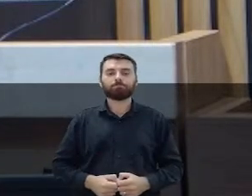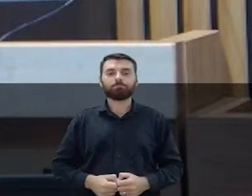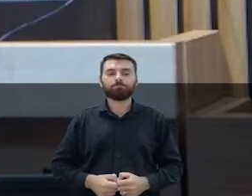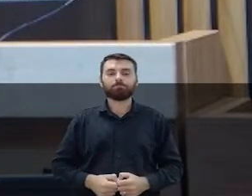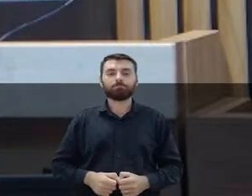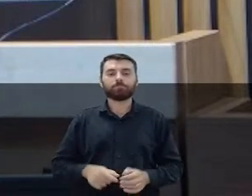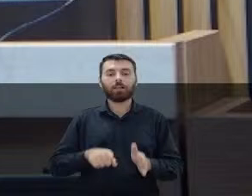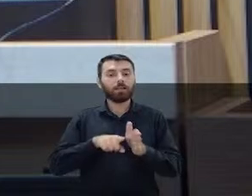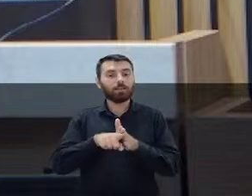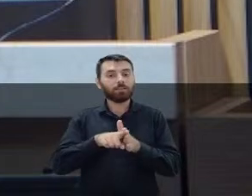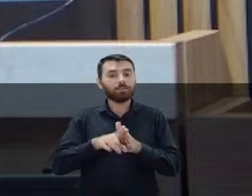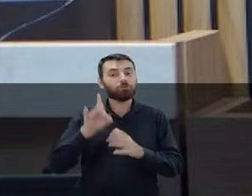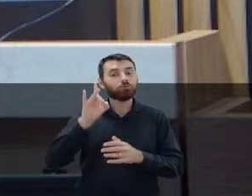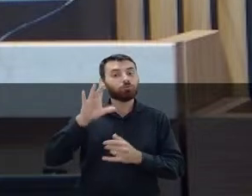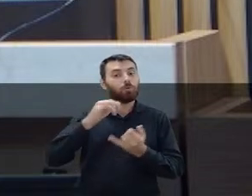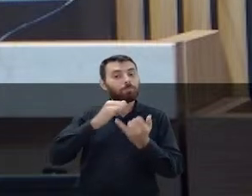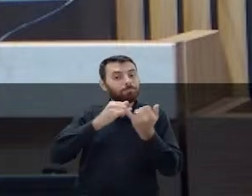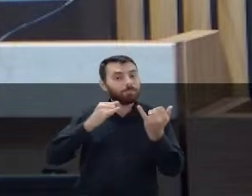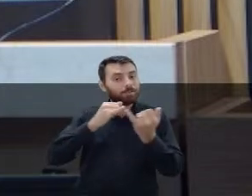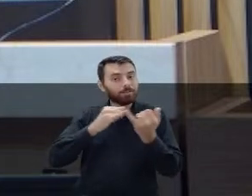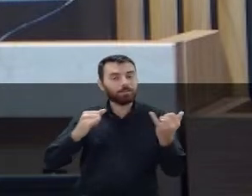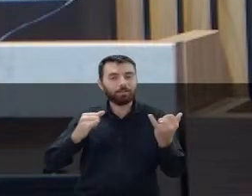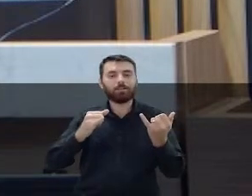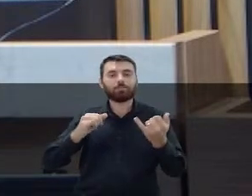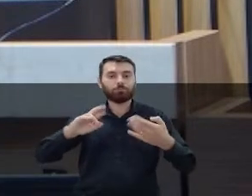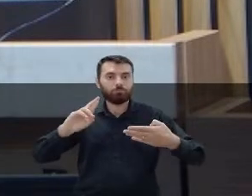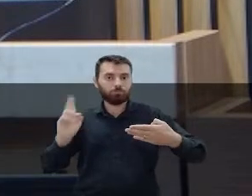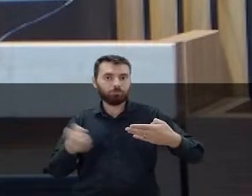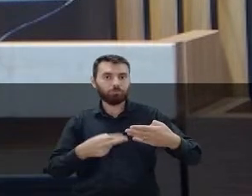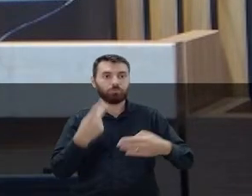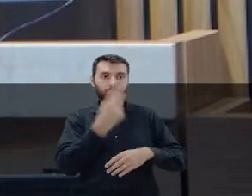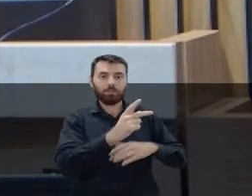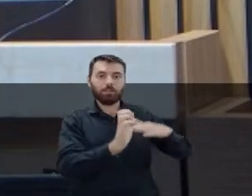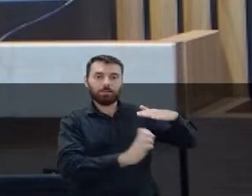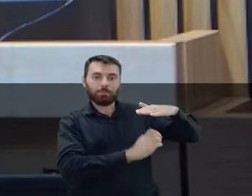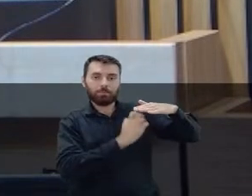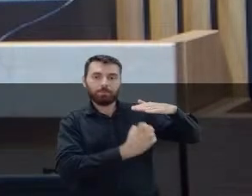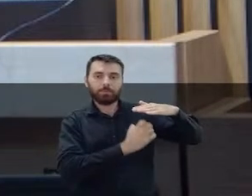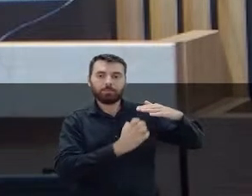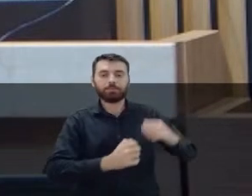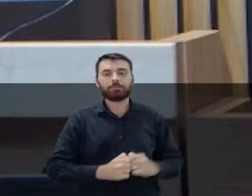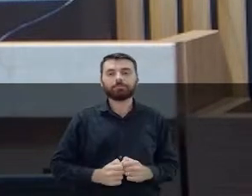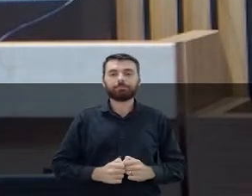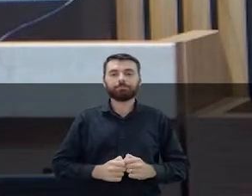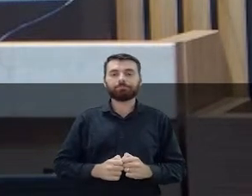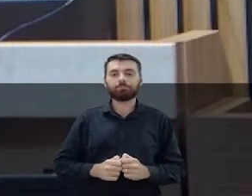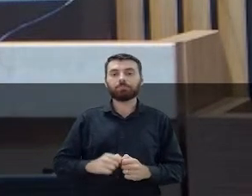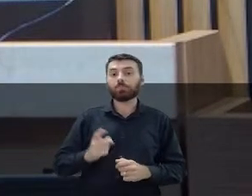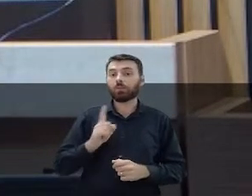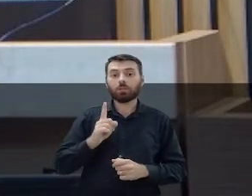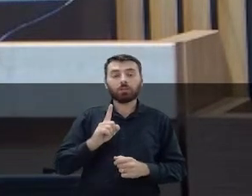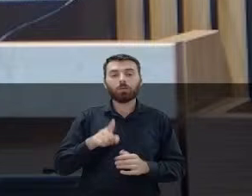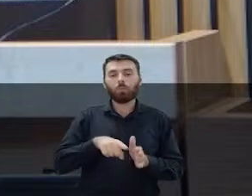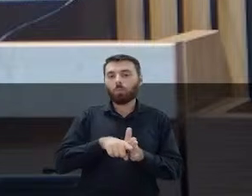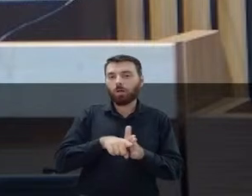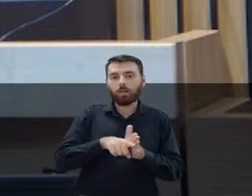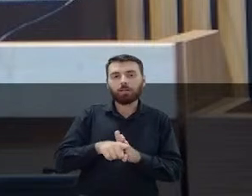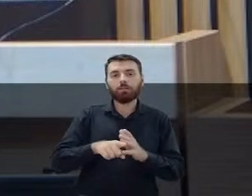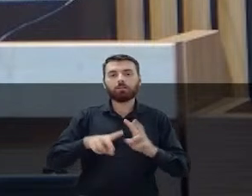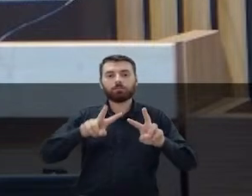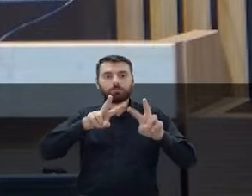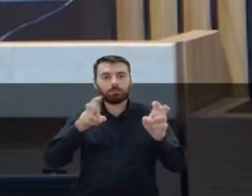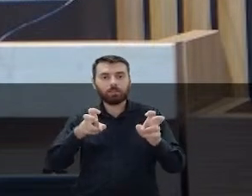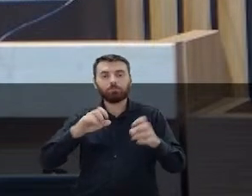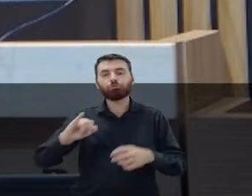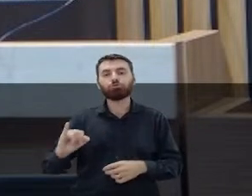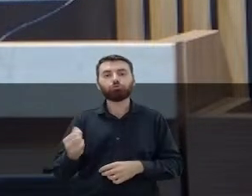parcialmente do recurso adesivo da empresa, não fazendo quanto ao tópico juros e correção monetária por falta de